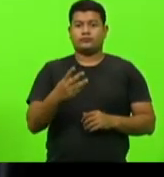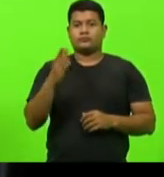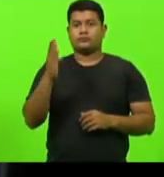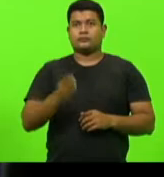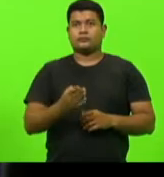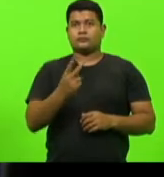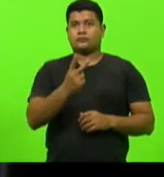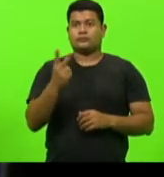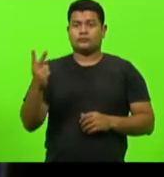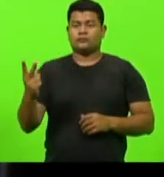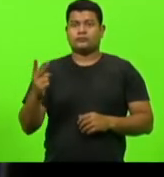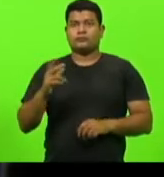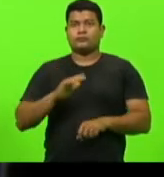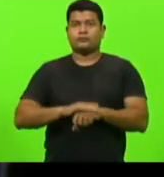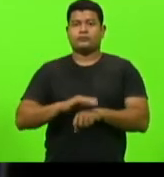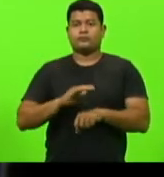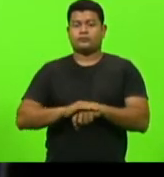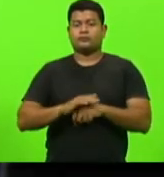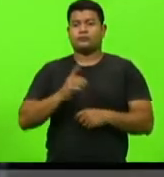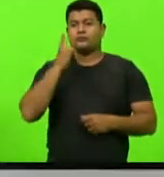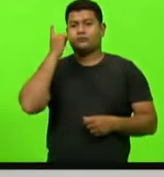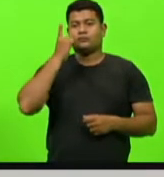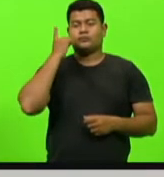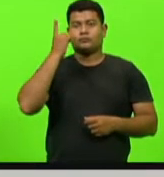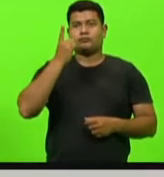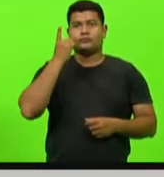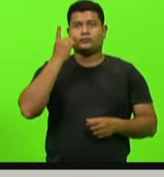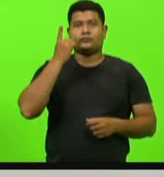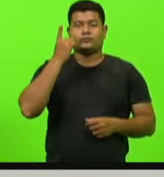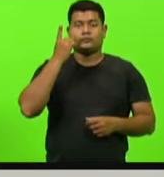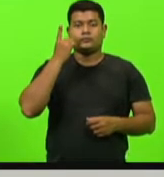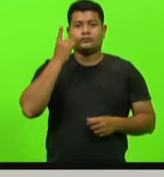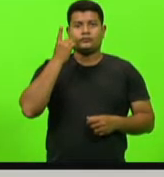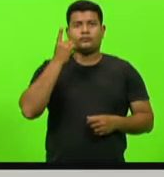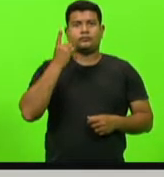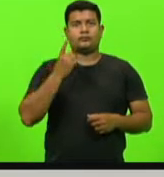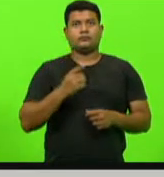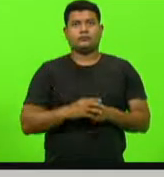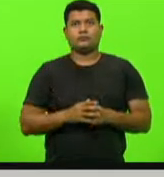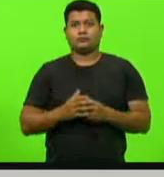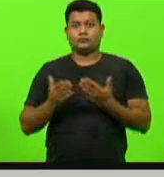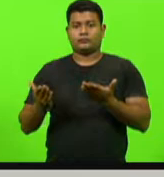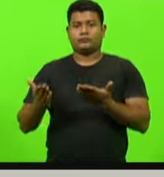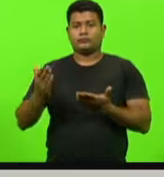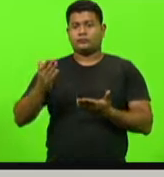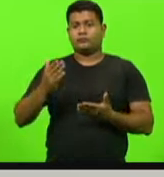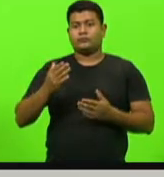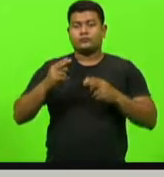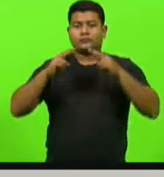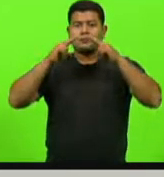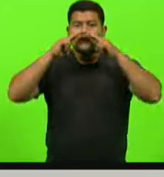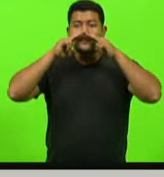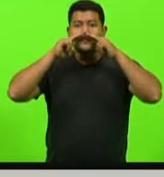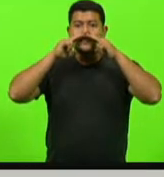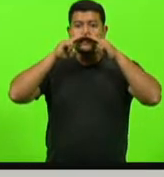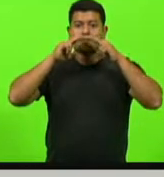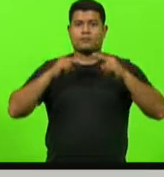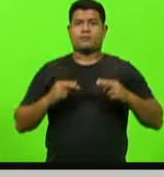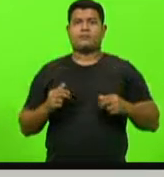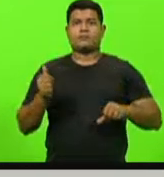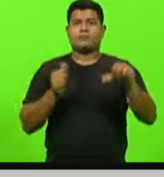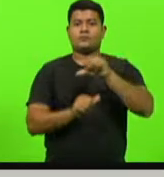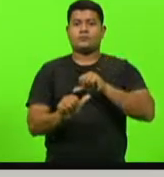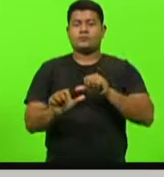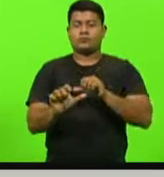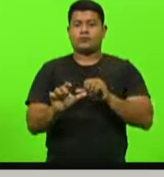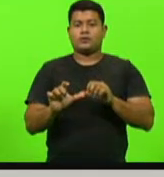003.6/2022, autor deputado Romildo Titão, altera o anexo único da lei